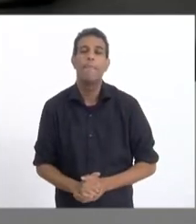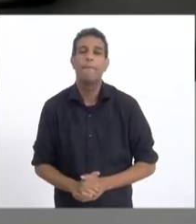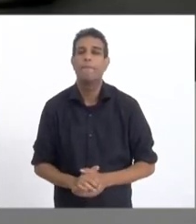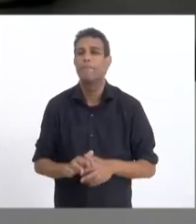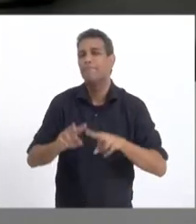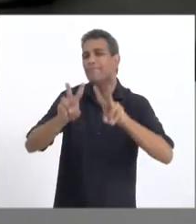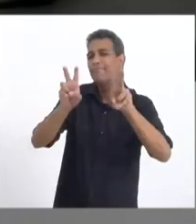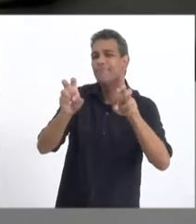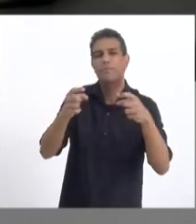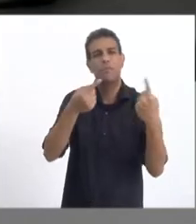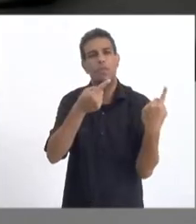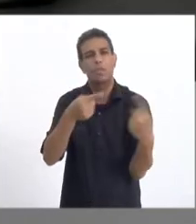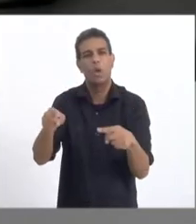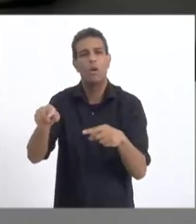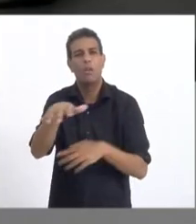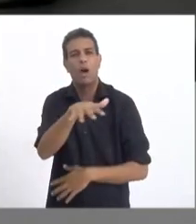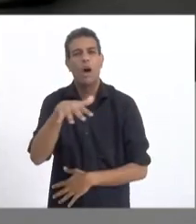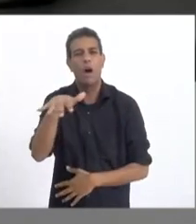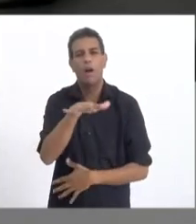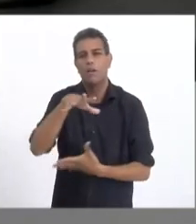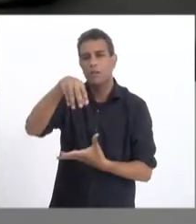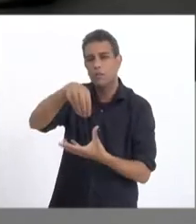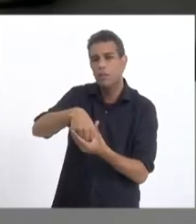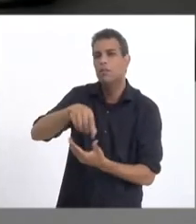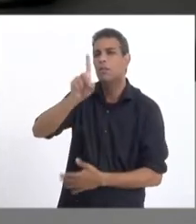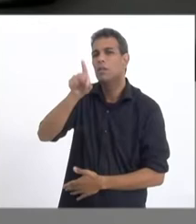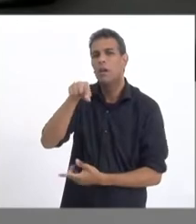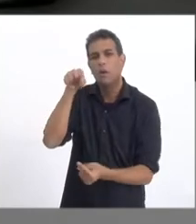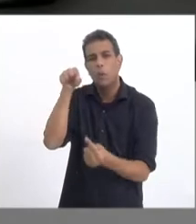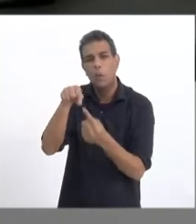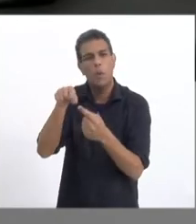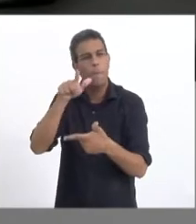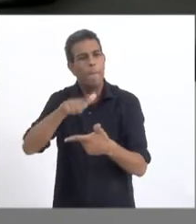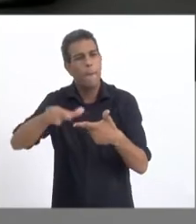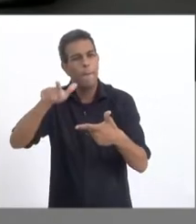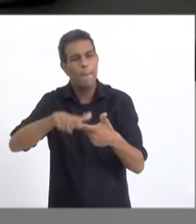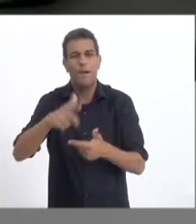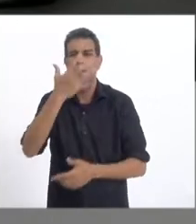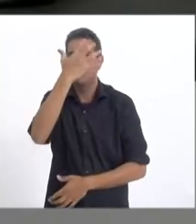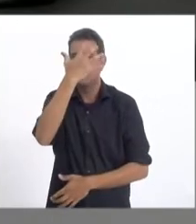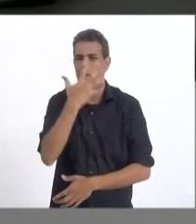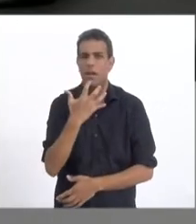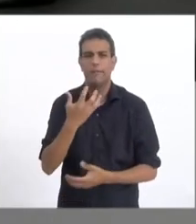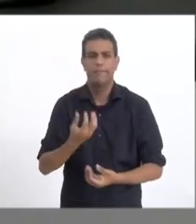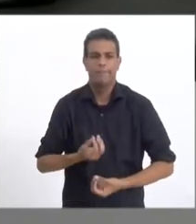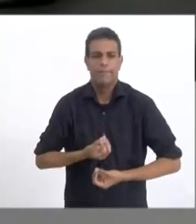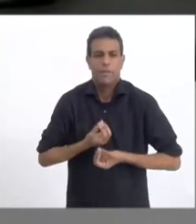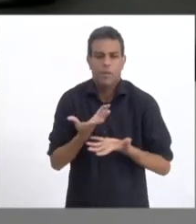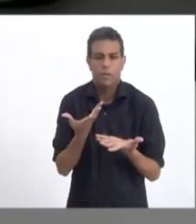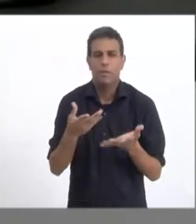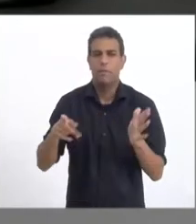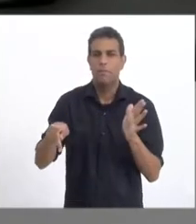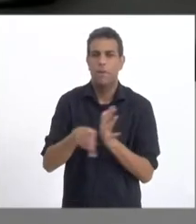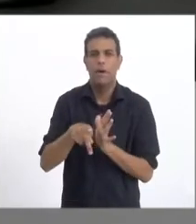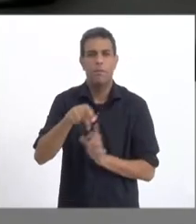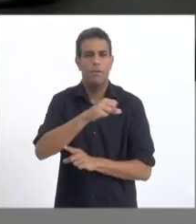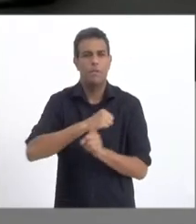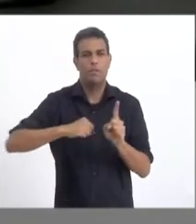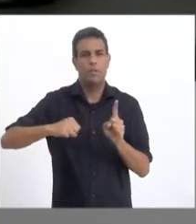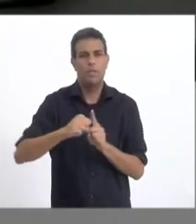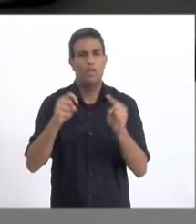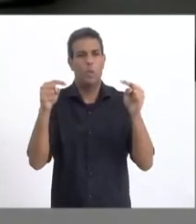sobre o enfrentamento dessa questão, que é uma questão, uma das expressões da questão social,